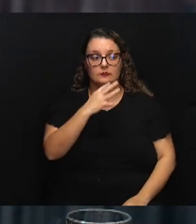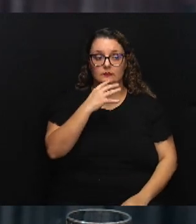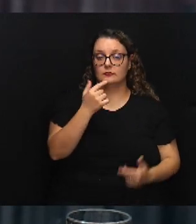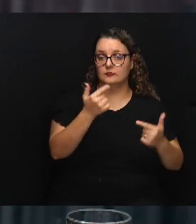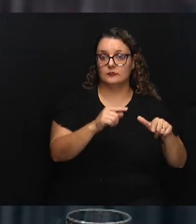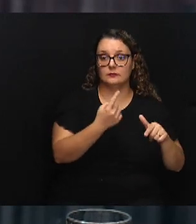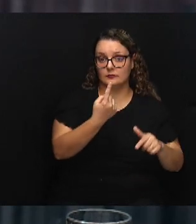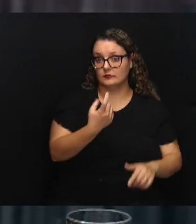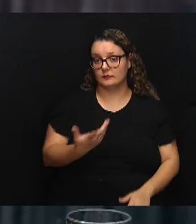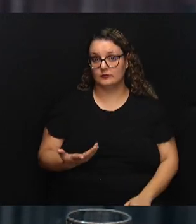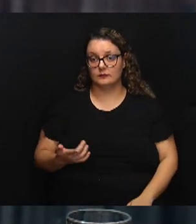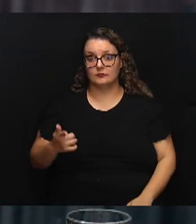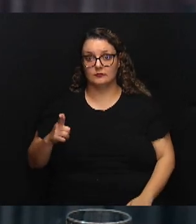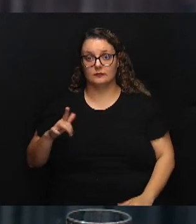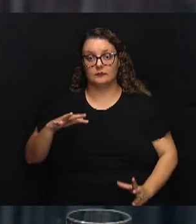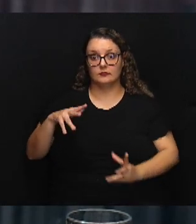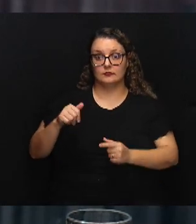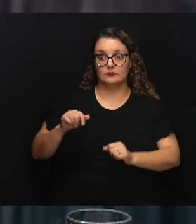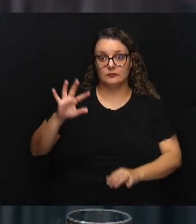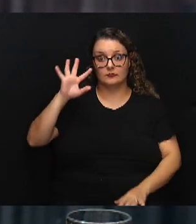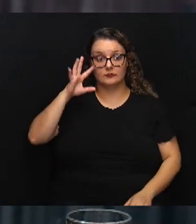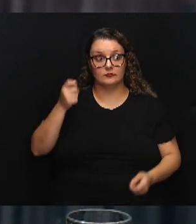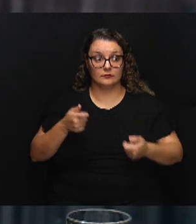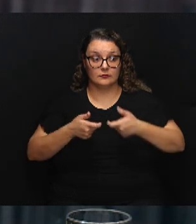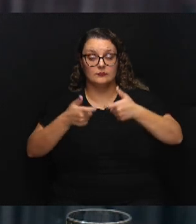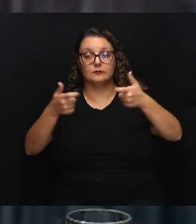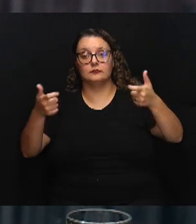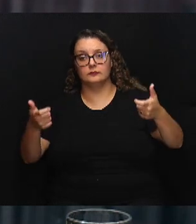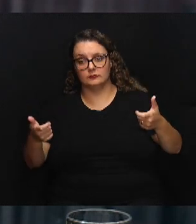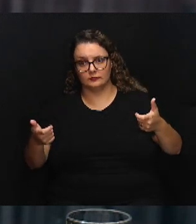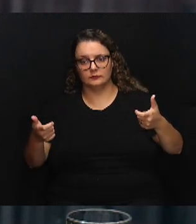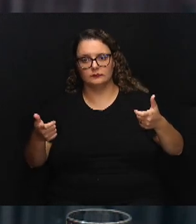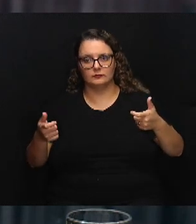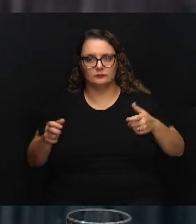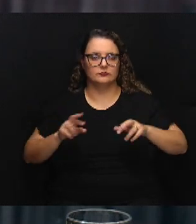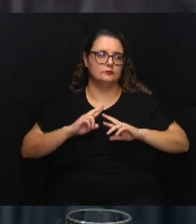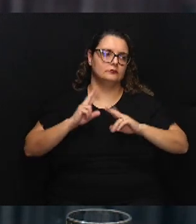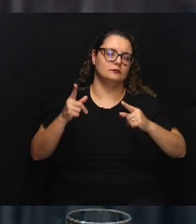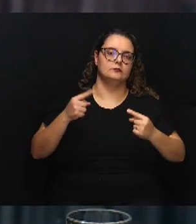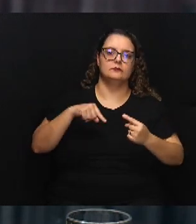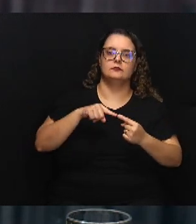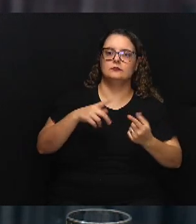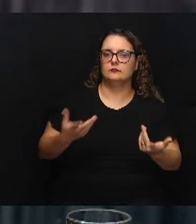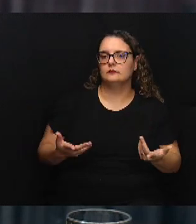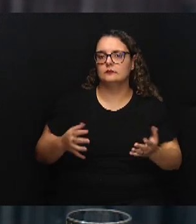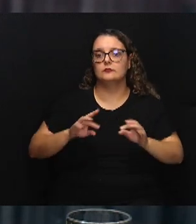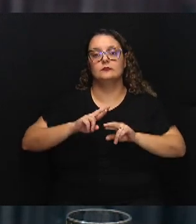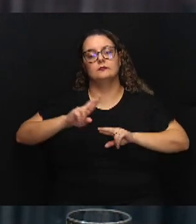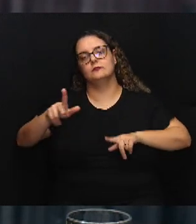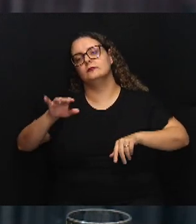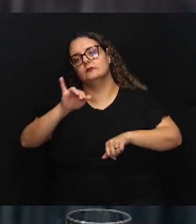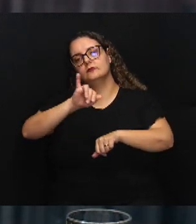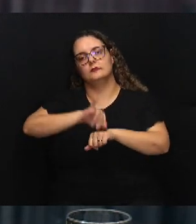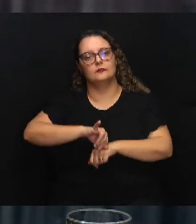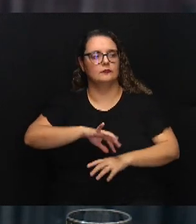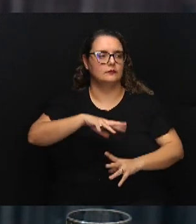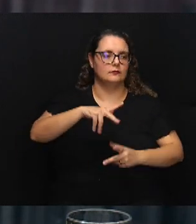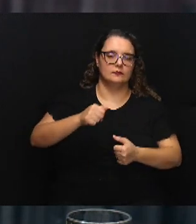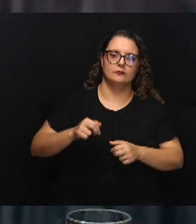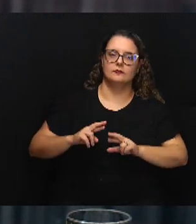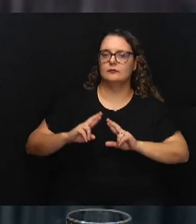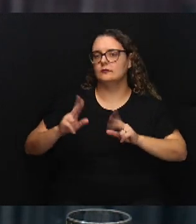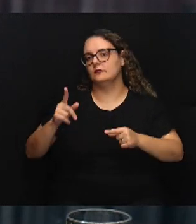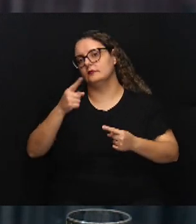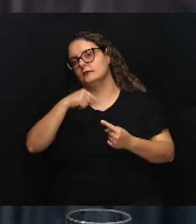Né? A globalização trouxe um conhecimento muito amplo fora do óbvio, né? Fora das capitais do mundo, fora dos destinos